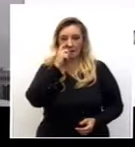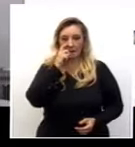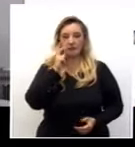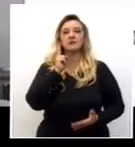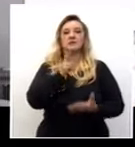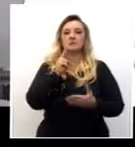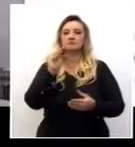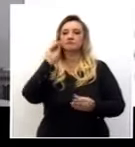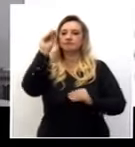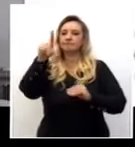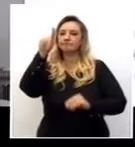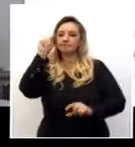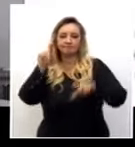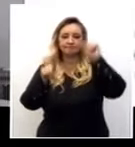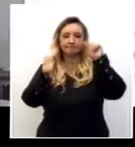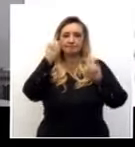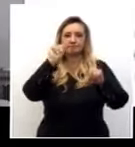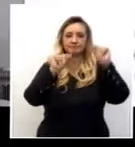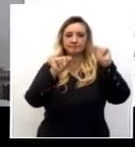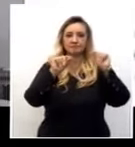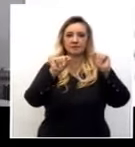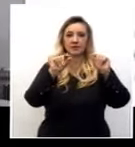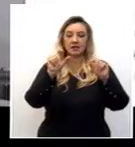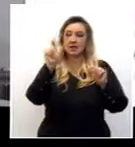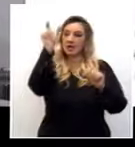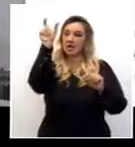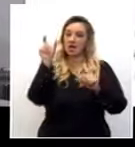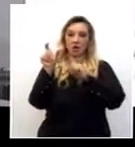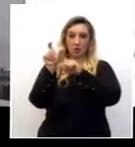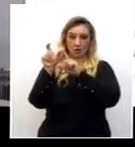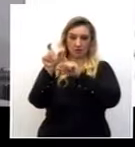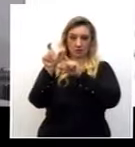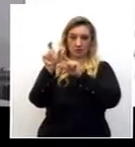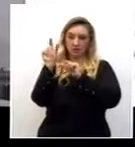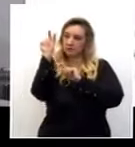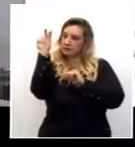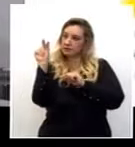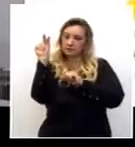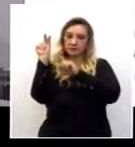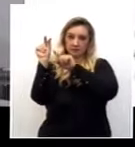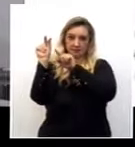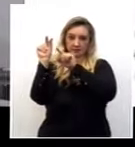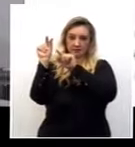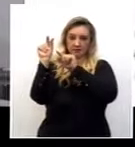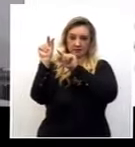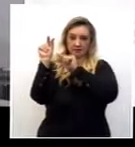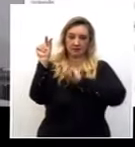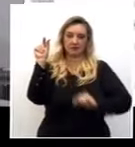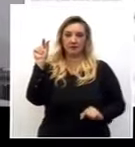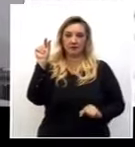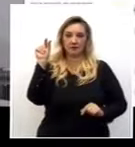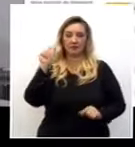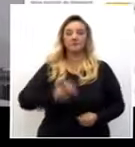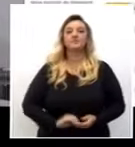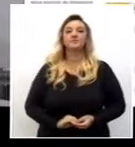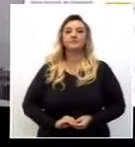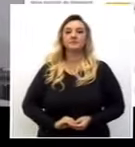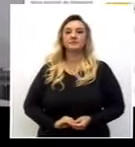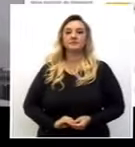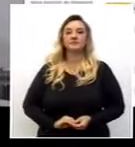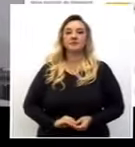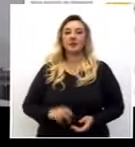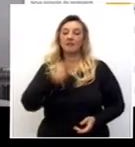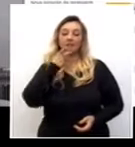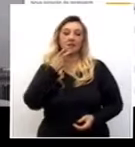continuo configurando. Aqui eu escolho um ícone, que aparece aqui no cantinho, pro meu painel. E aí eu